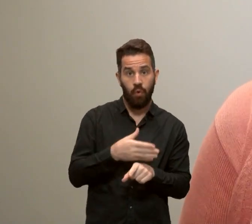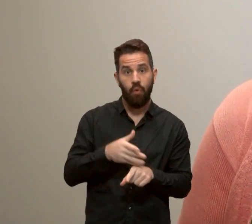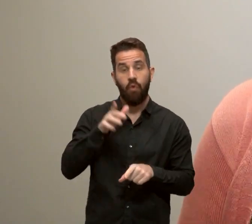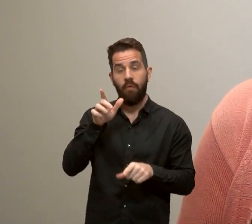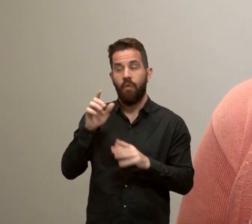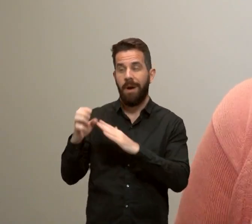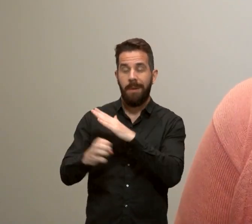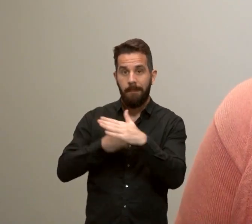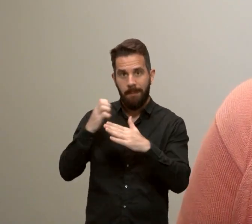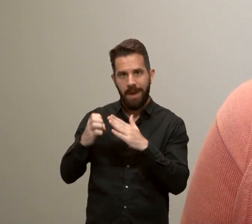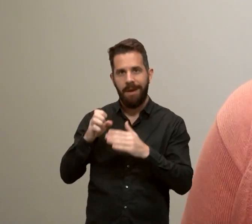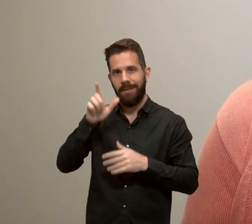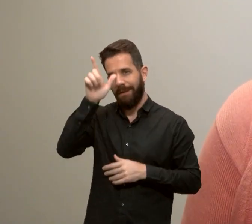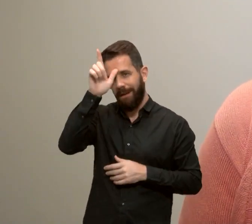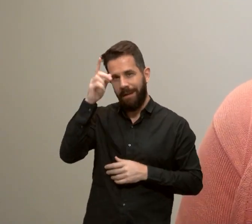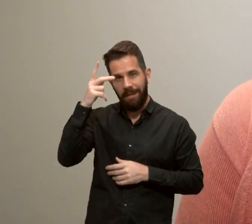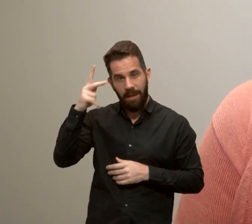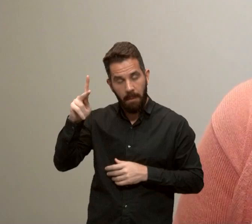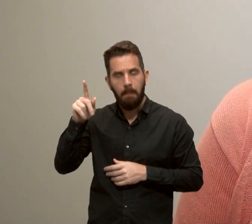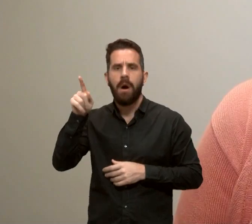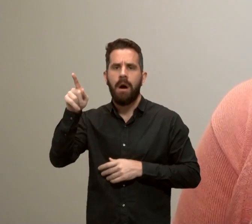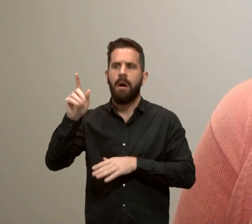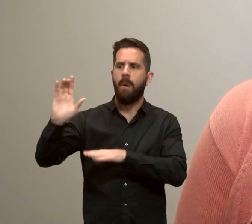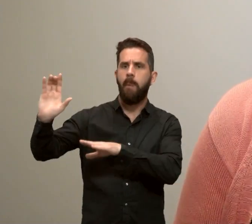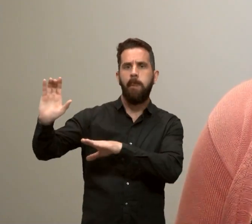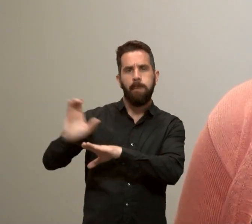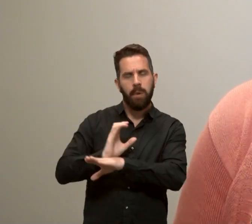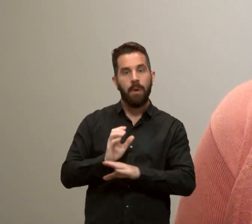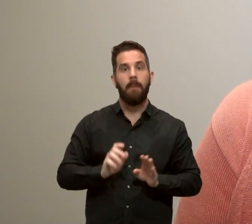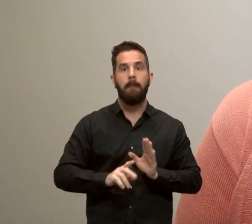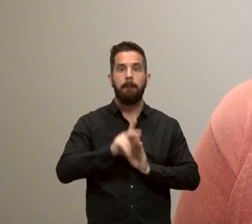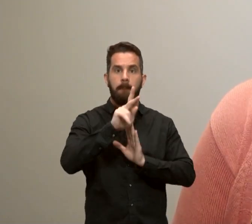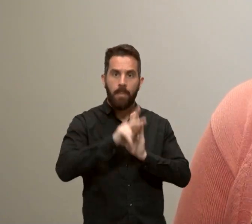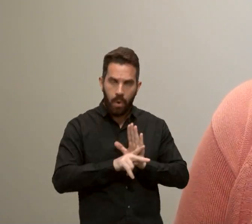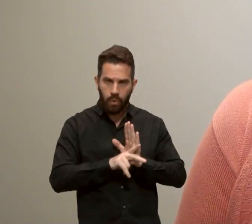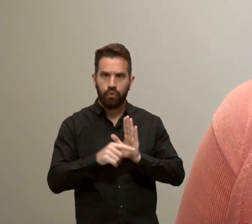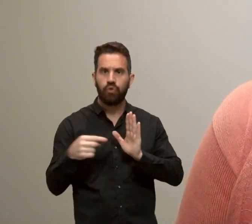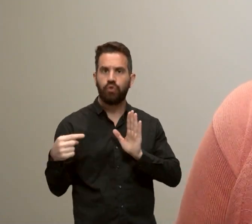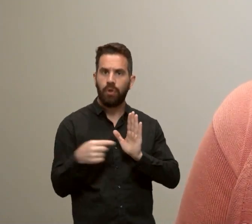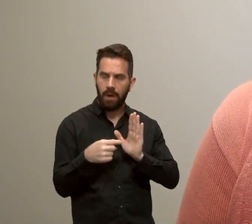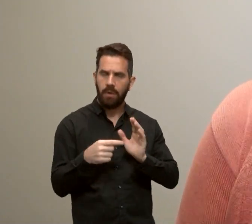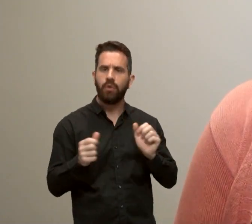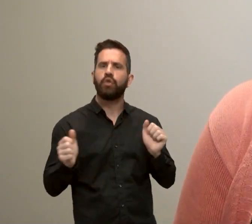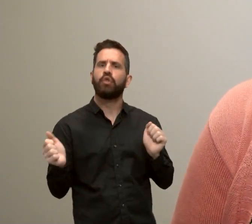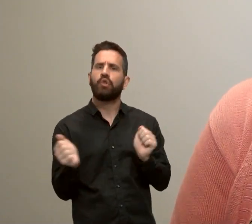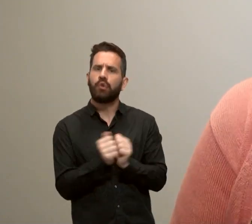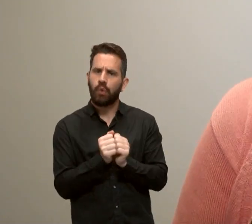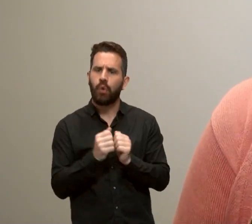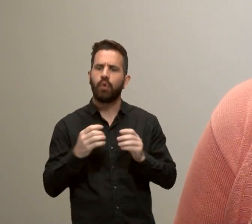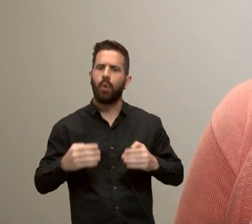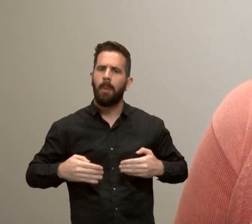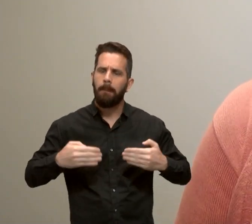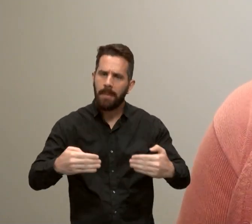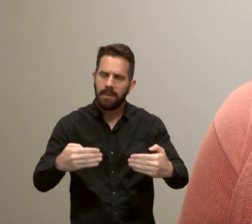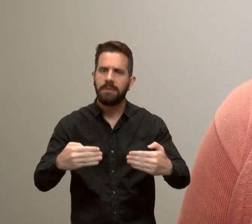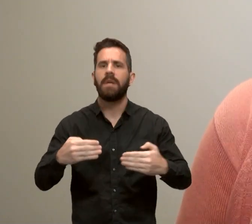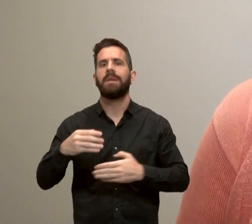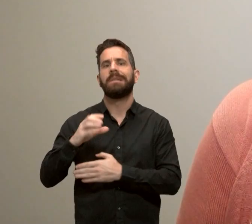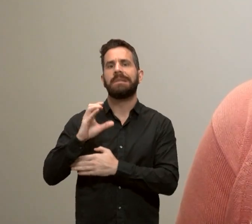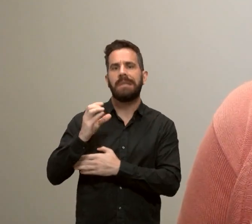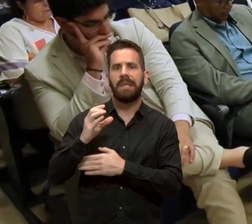alemã, investindo diretamente em projetos, né, articulados com o Ministério de Ciência, Tecnologia e